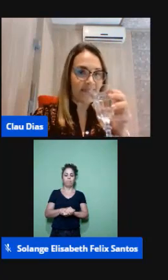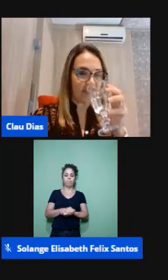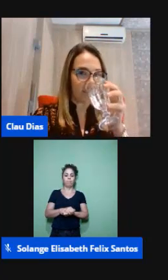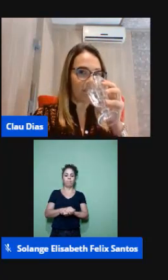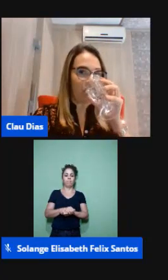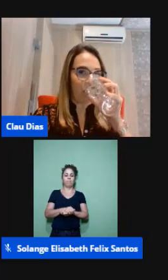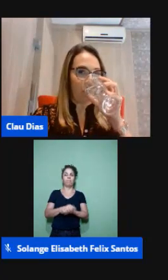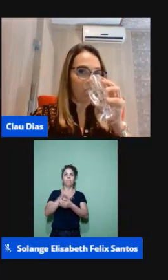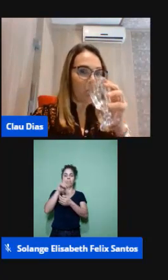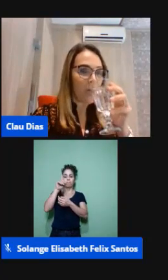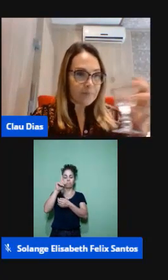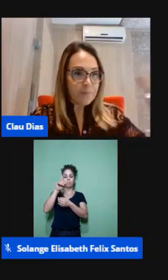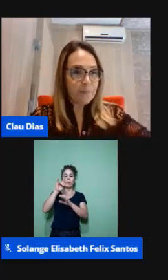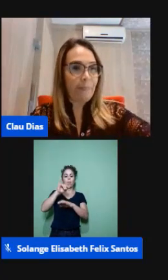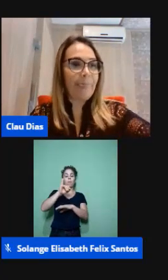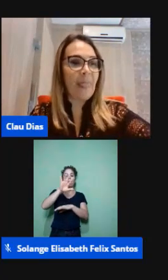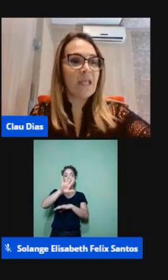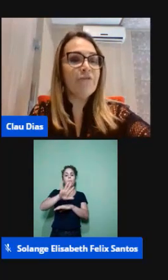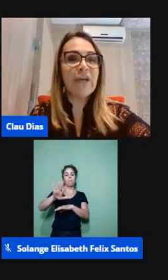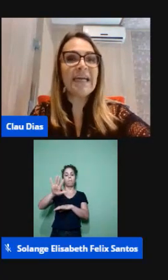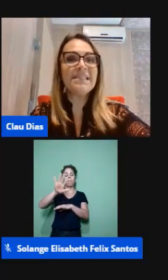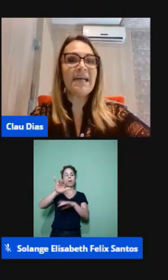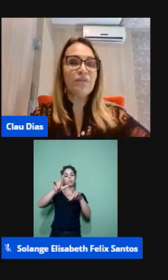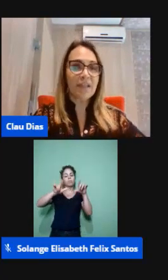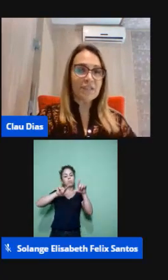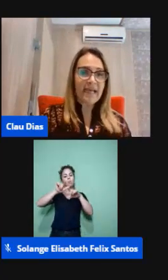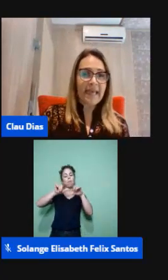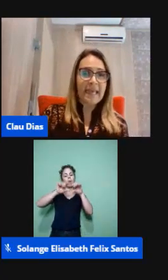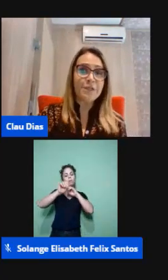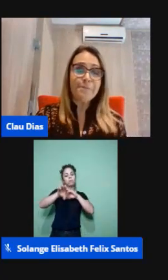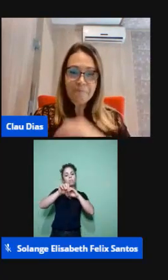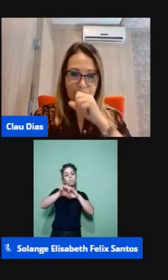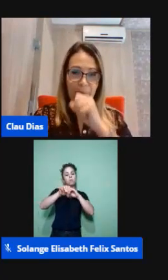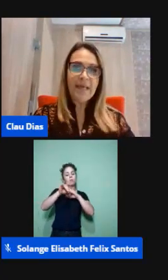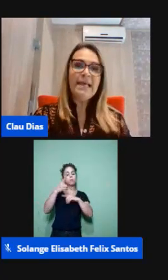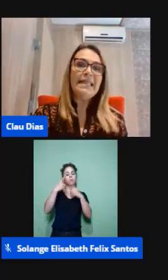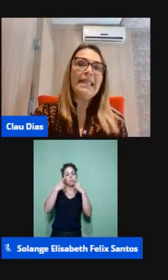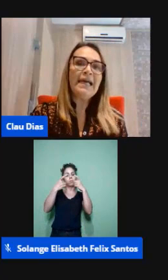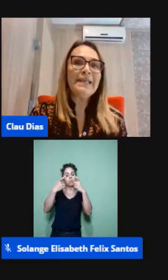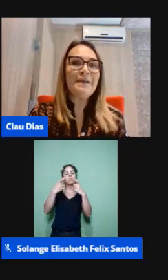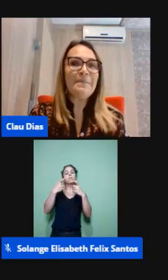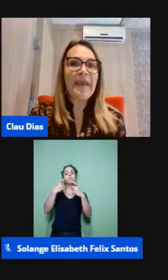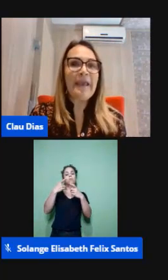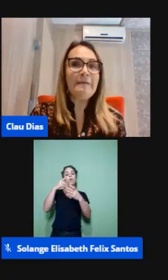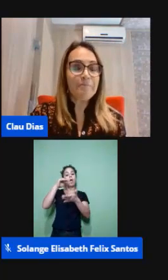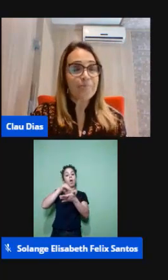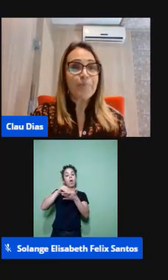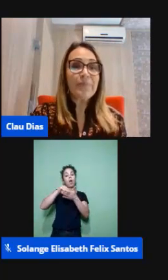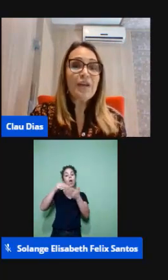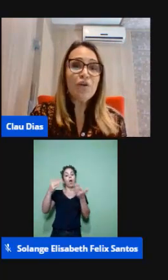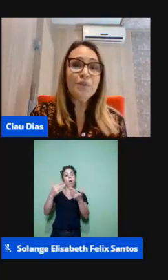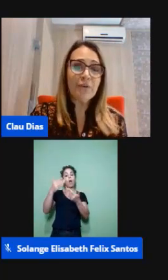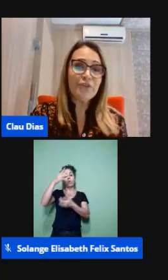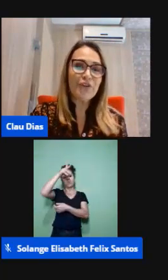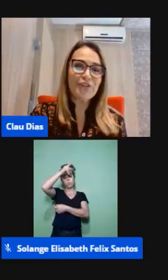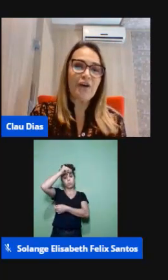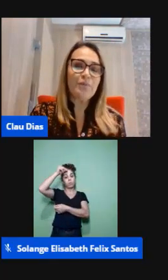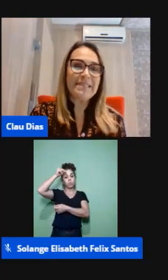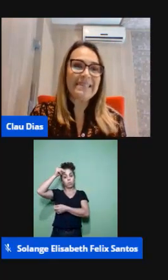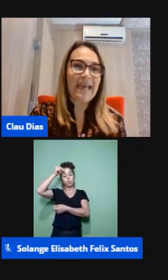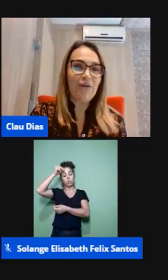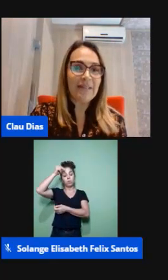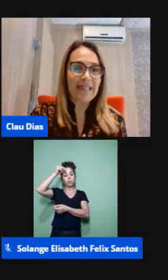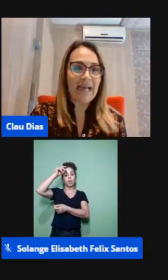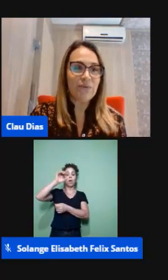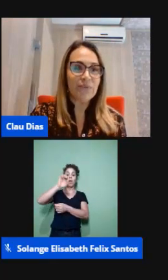bem interessante, que foi realizado na nossa rede. Lá na EMEI, o professor